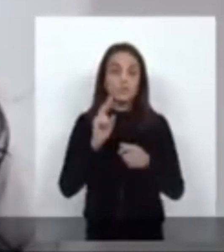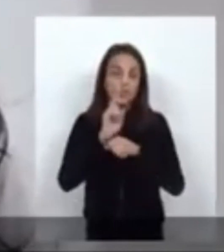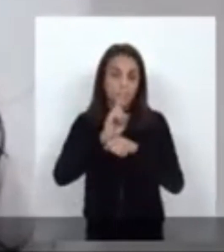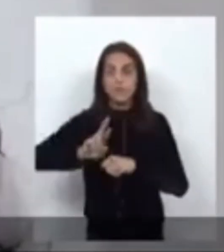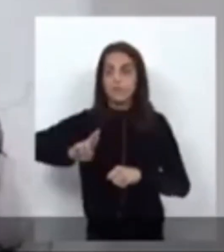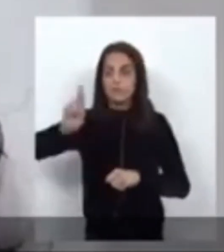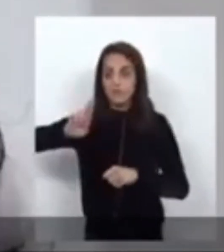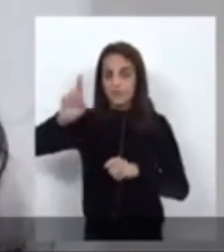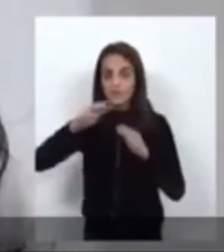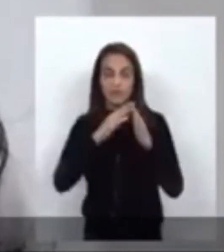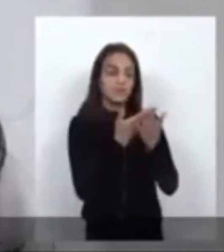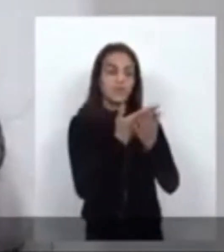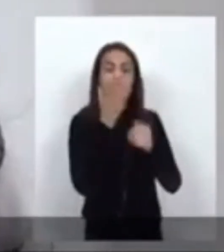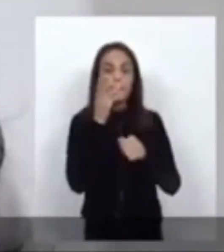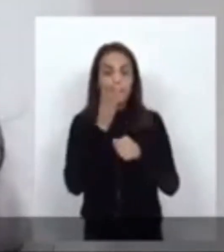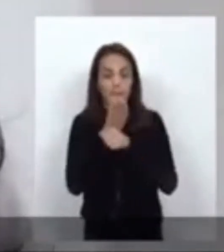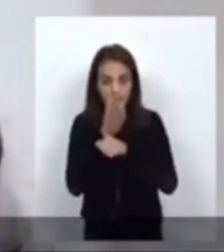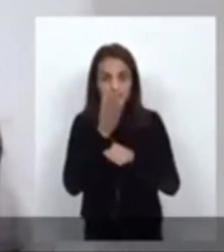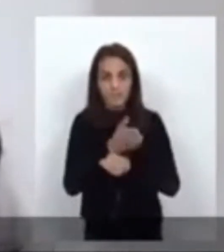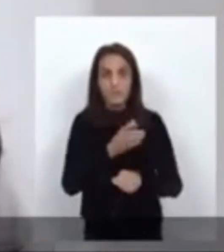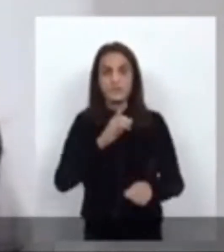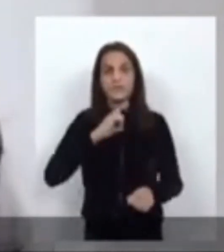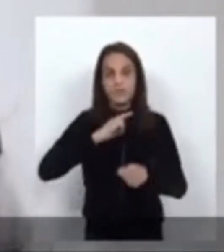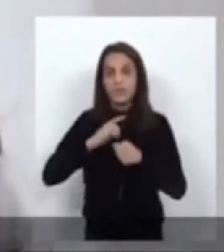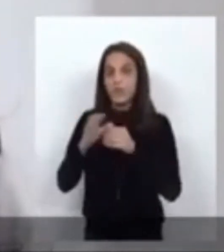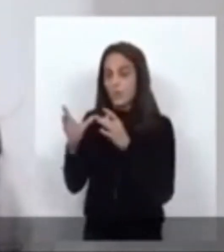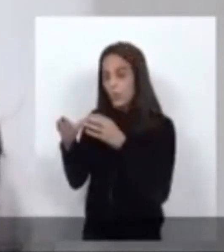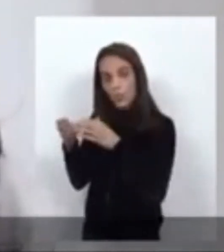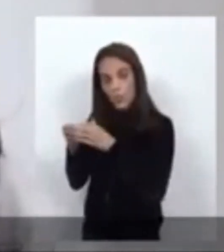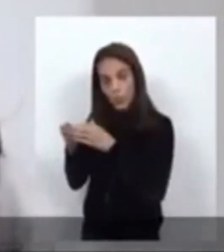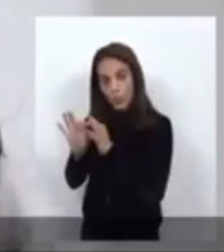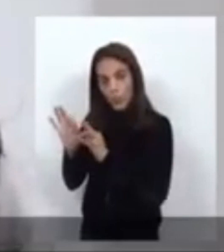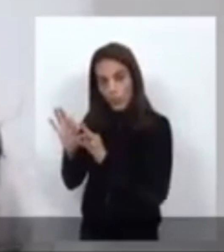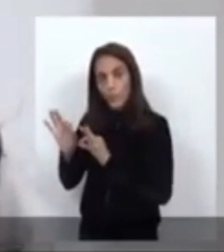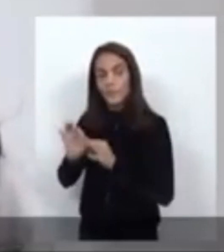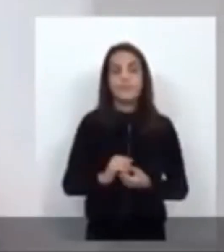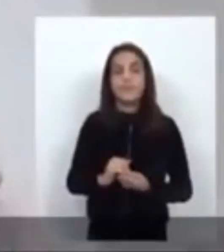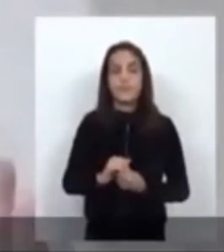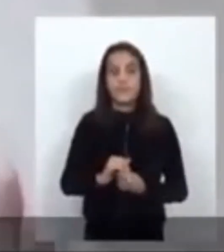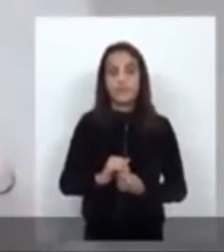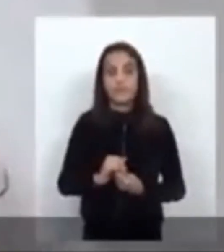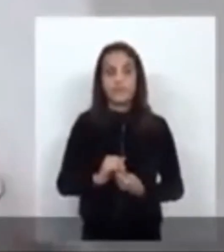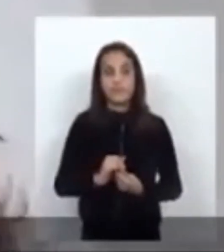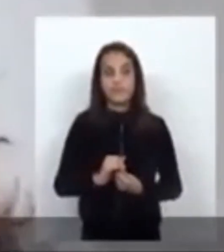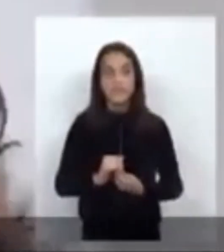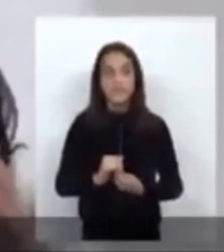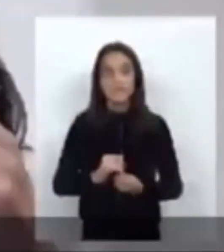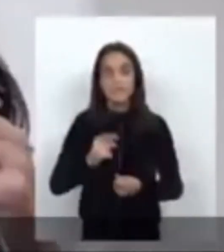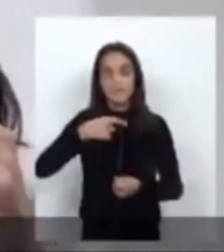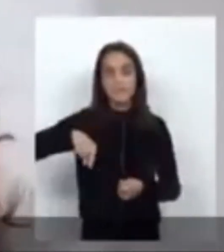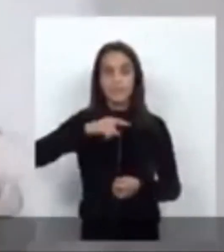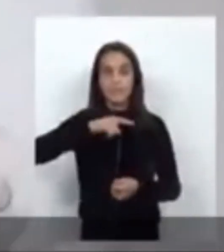unidade escolar participa, né? Tem uma organização desse dia da realização do comitê, sim. Aí a gente tem aqui uma